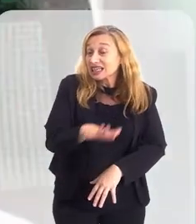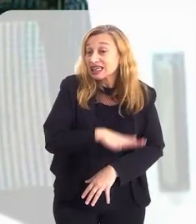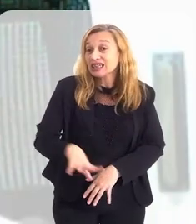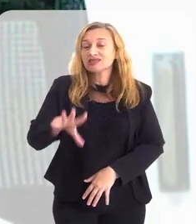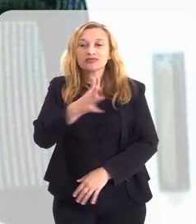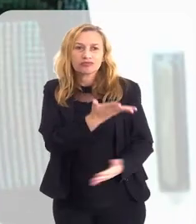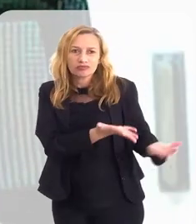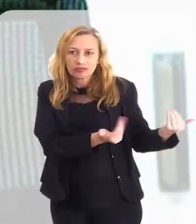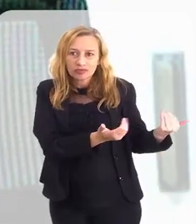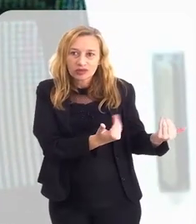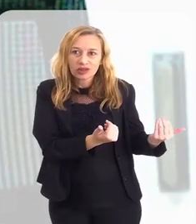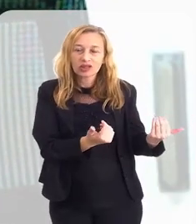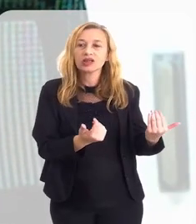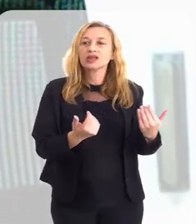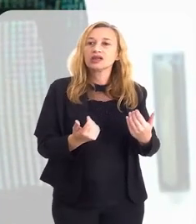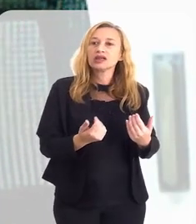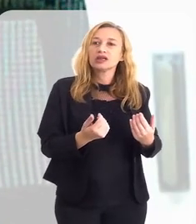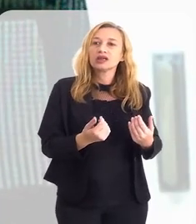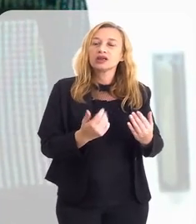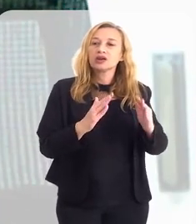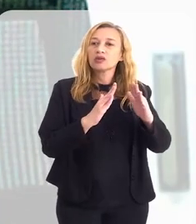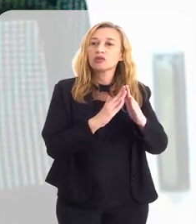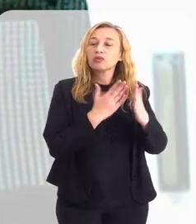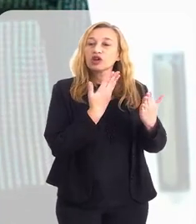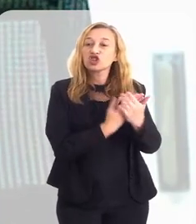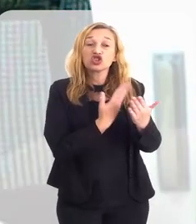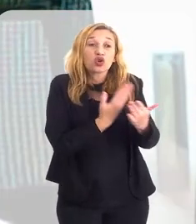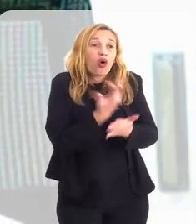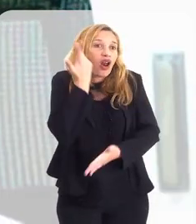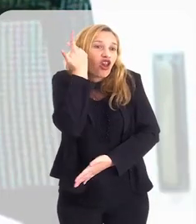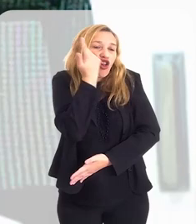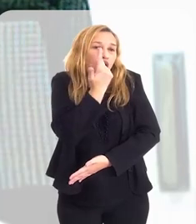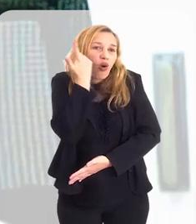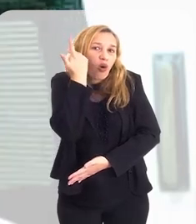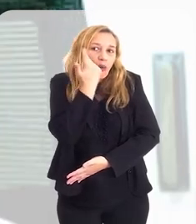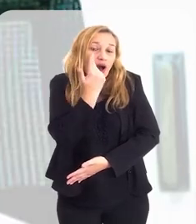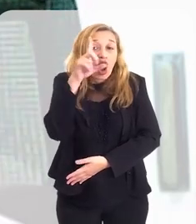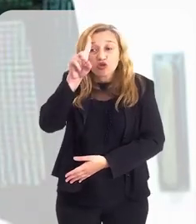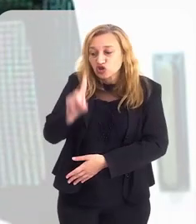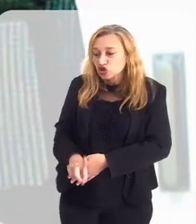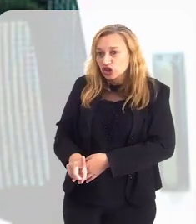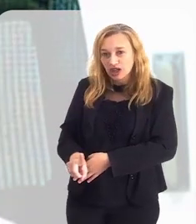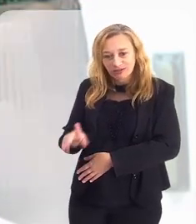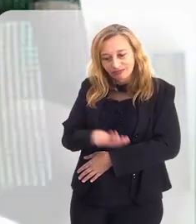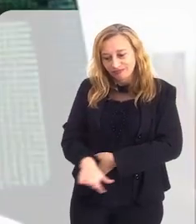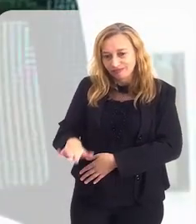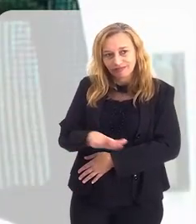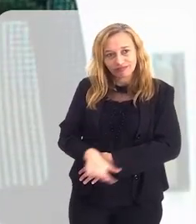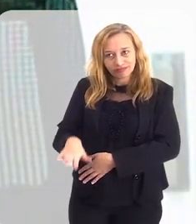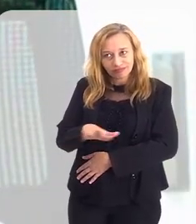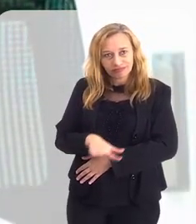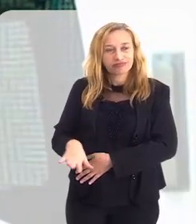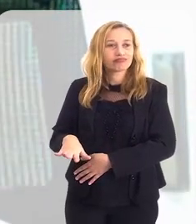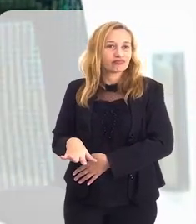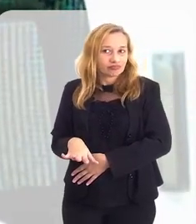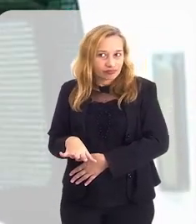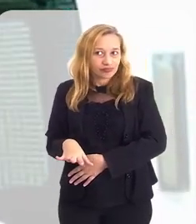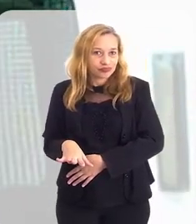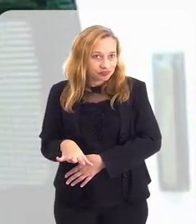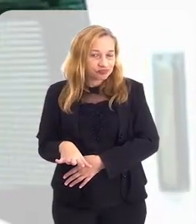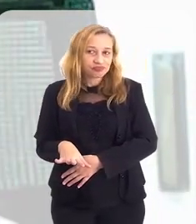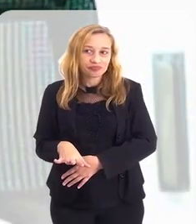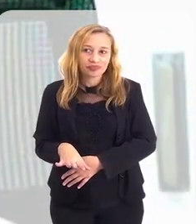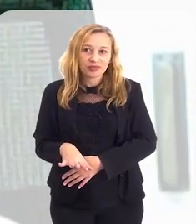a criança e jovem com deficiência deve frequentar uma escola comum. É um direito da criança